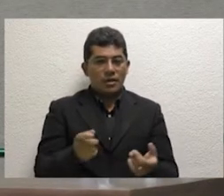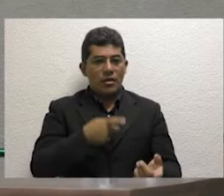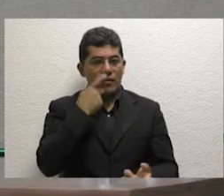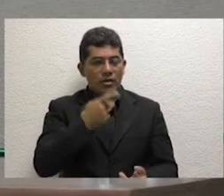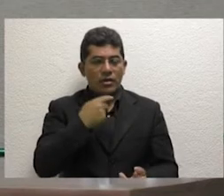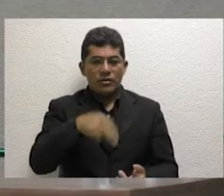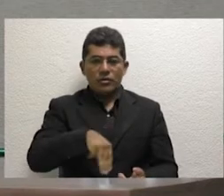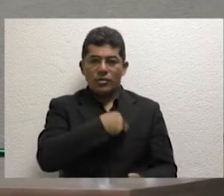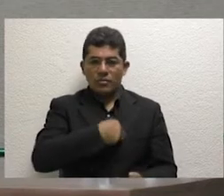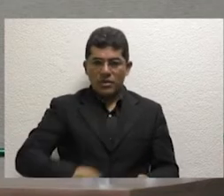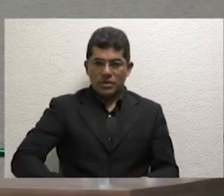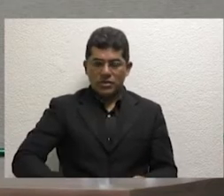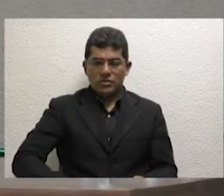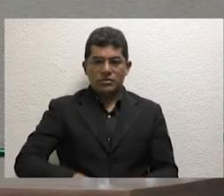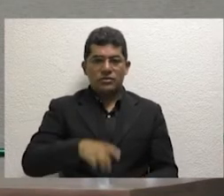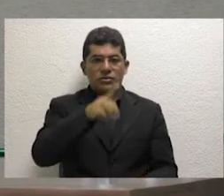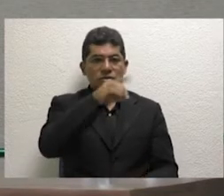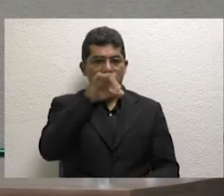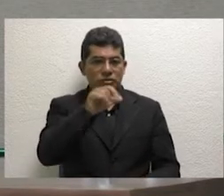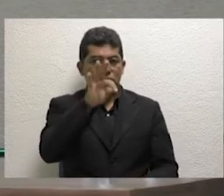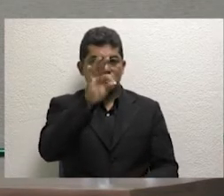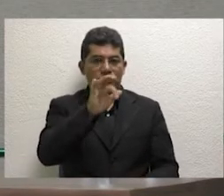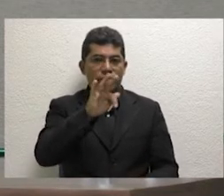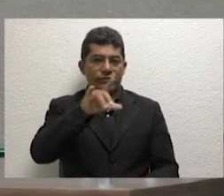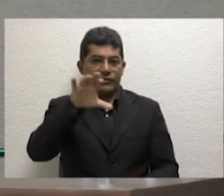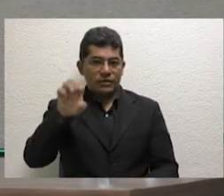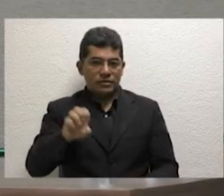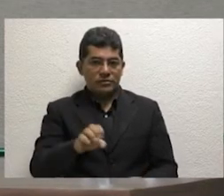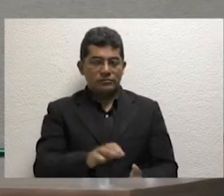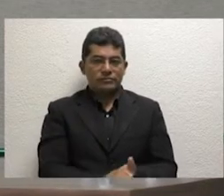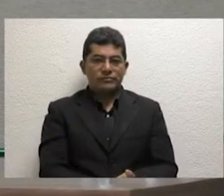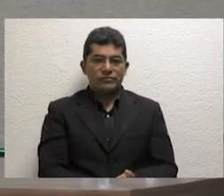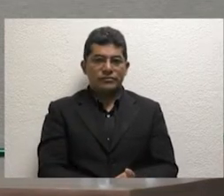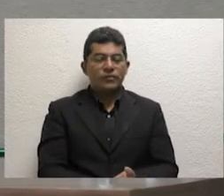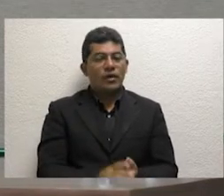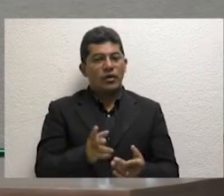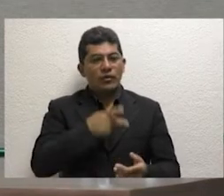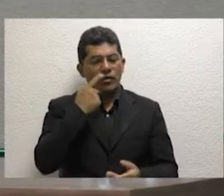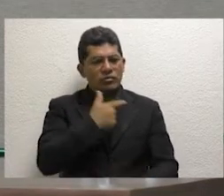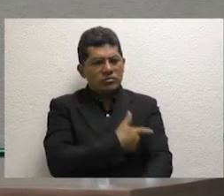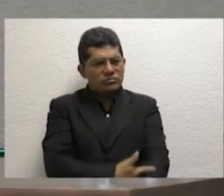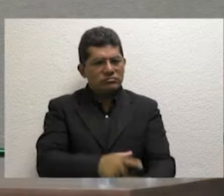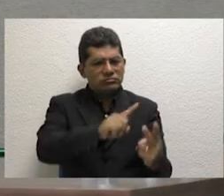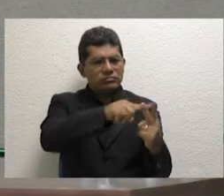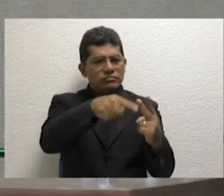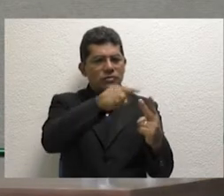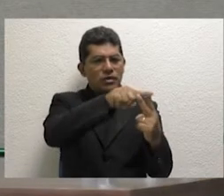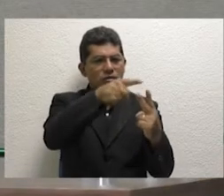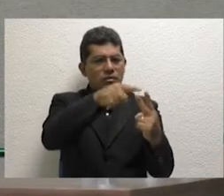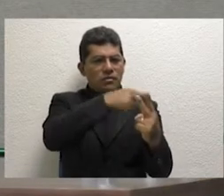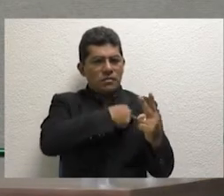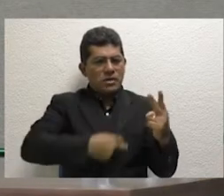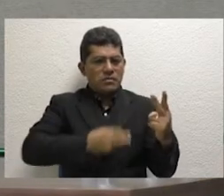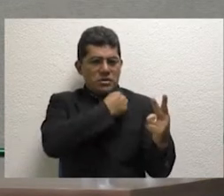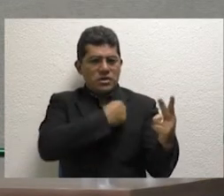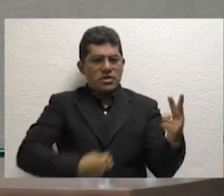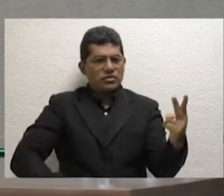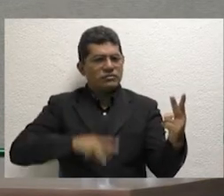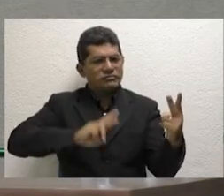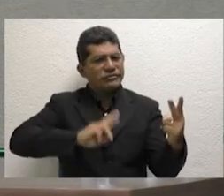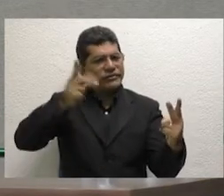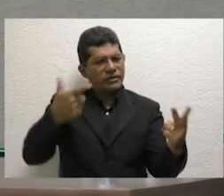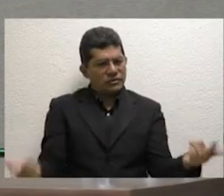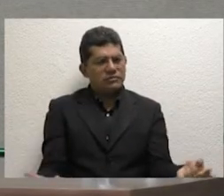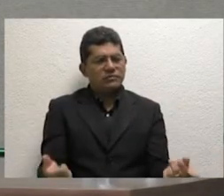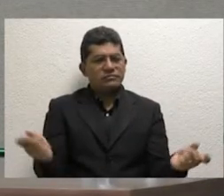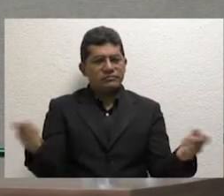e Alexandre Moraes tenham se equivocado com esse comportamento. Ao mesmo tempo, manifesto